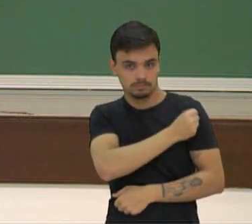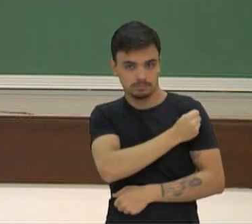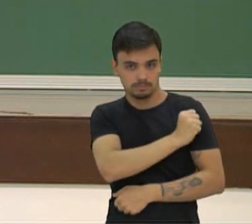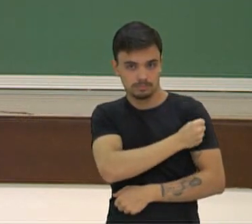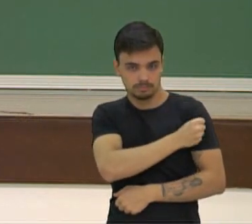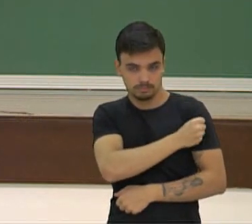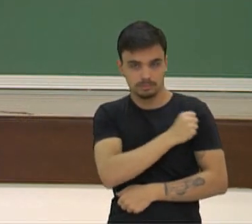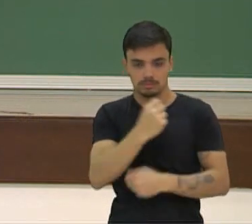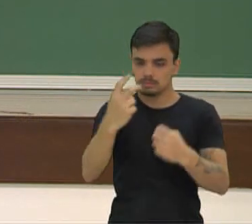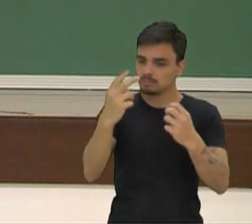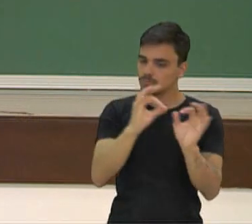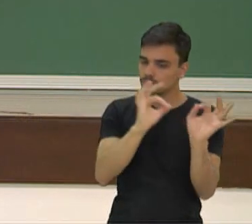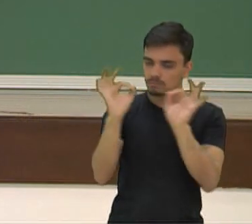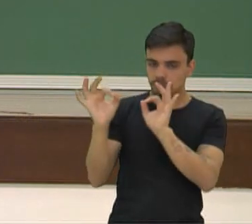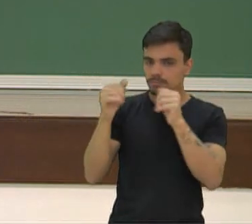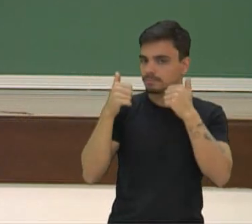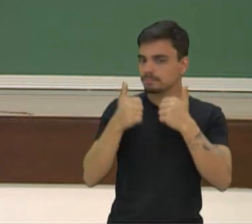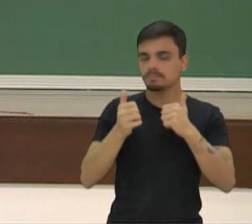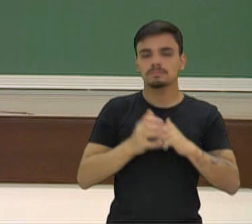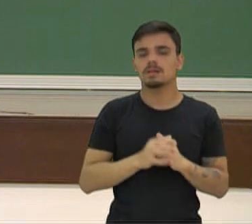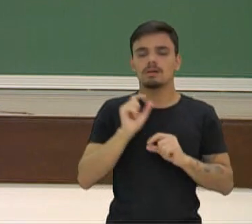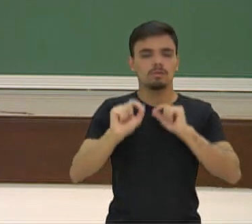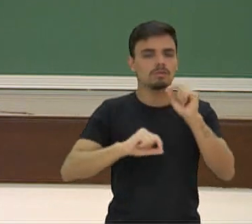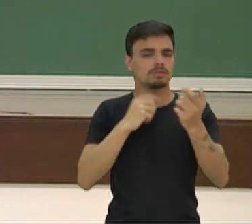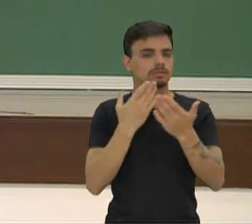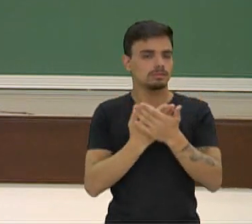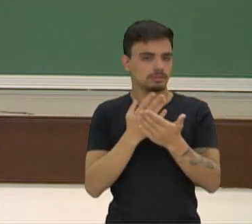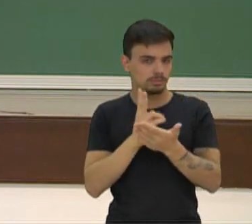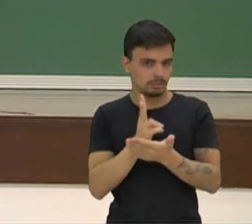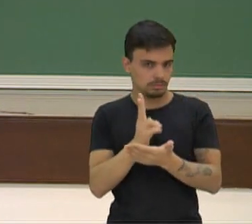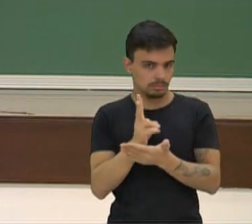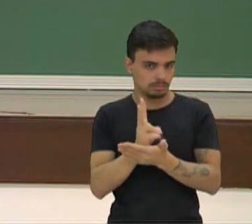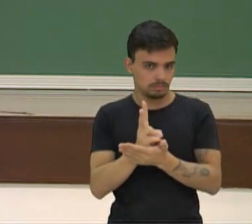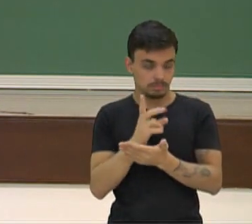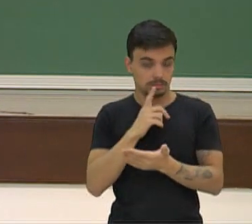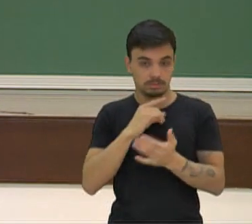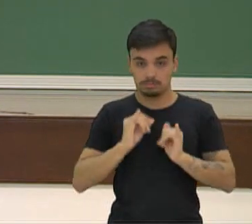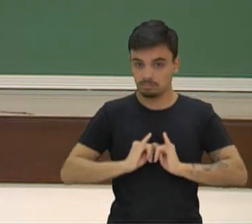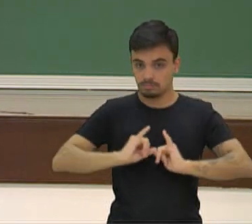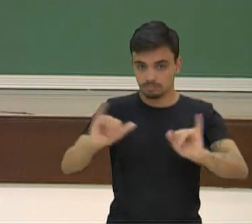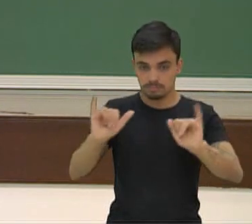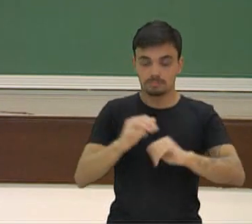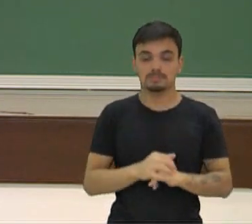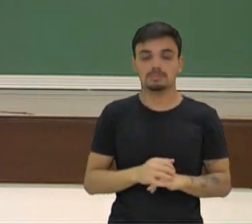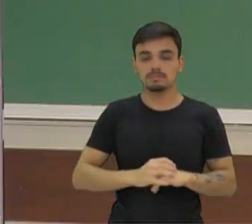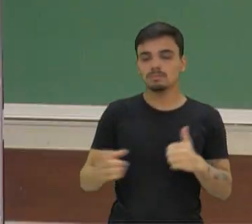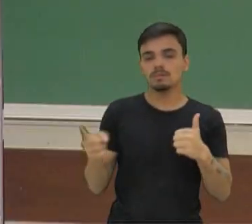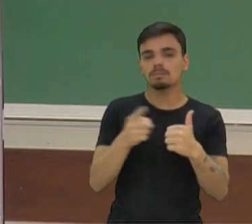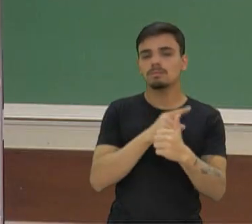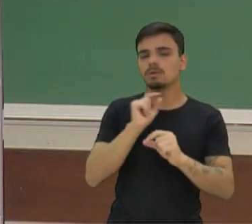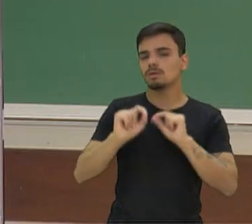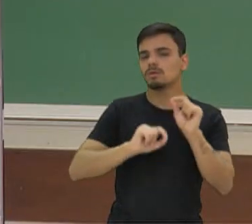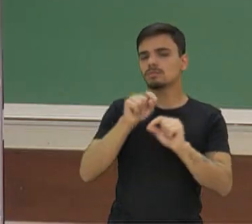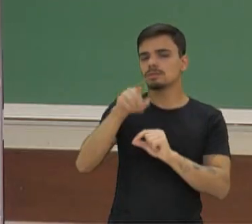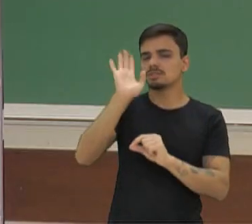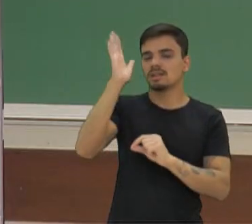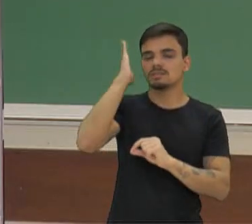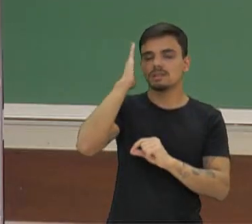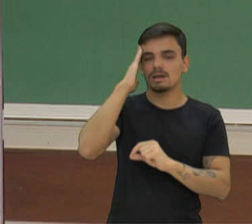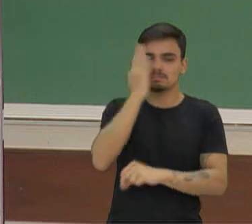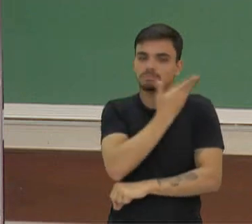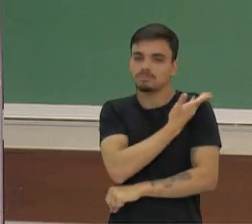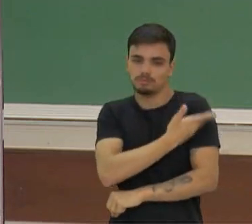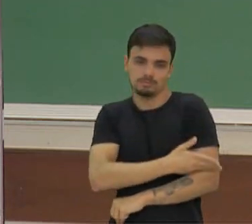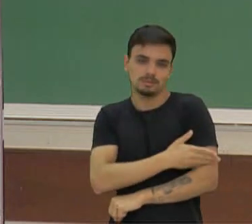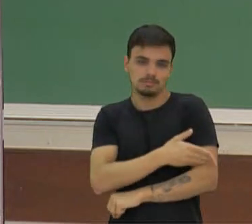assistindo, certo? E como nós sempre fazemos, nós temos os nossos recados, tá? O primeiro deles, que você já está acostumado a ouvir, qual